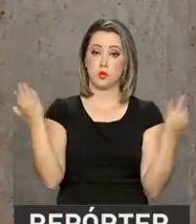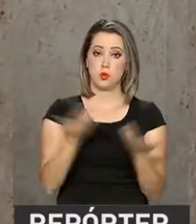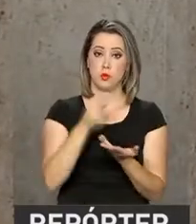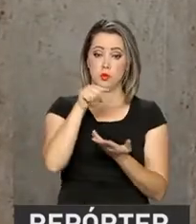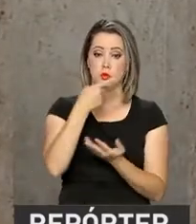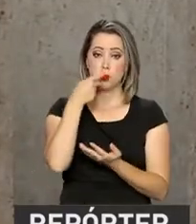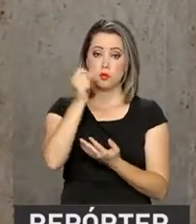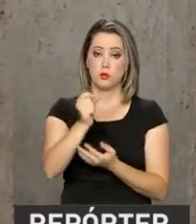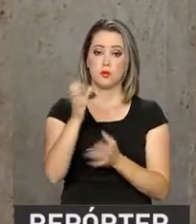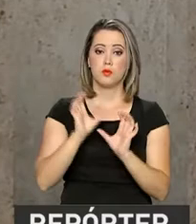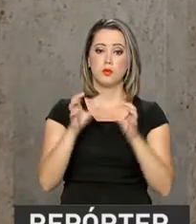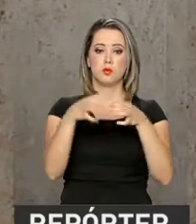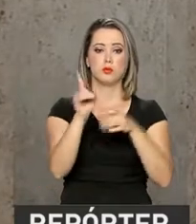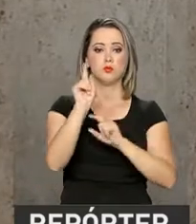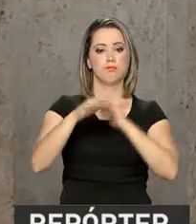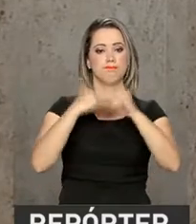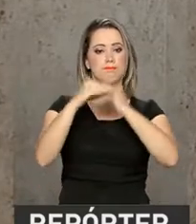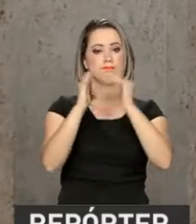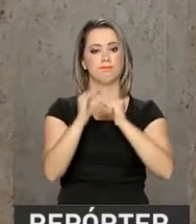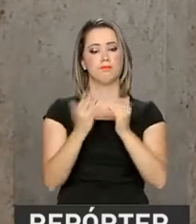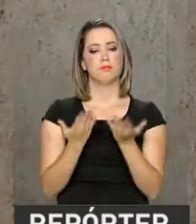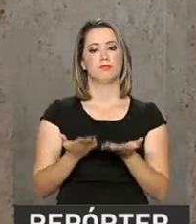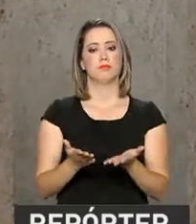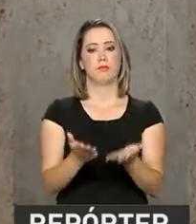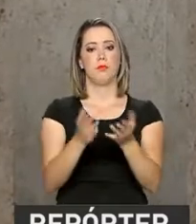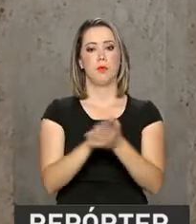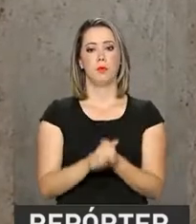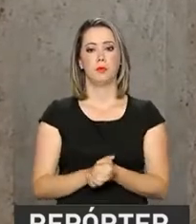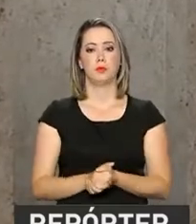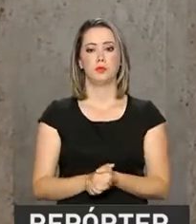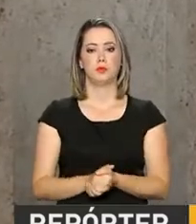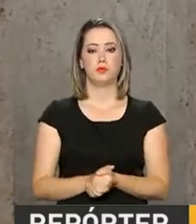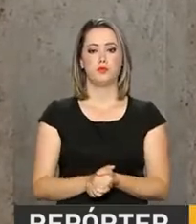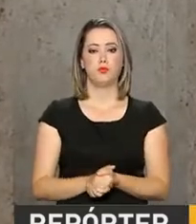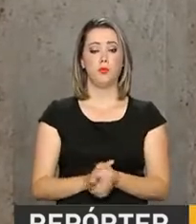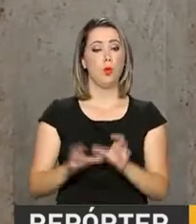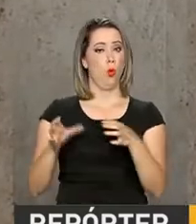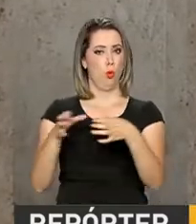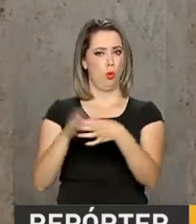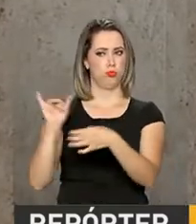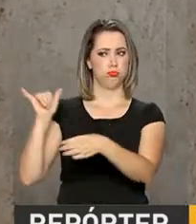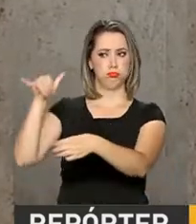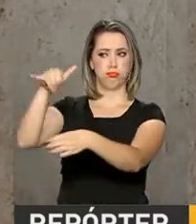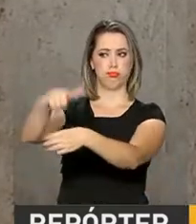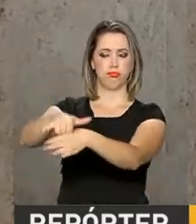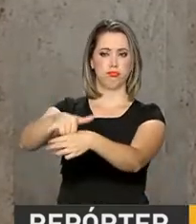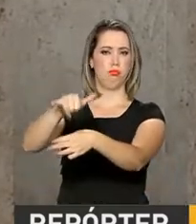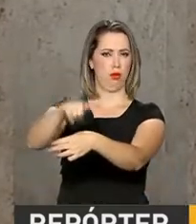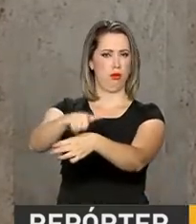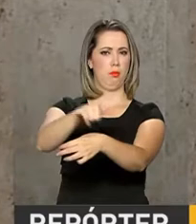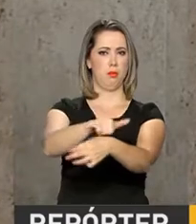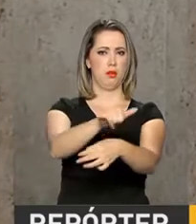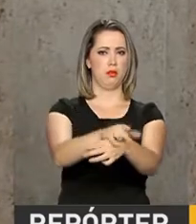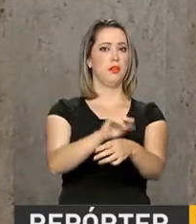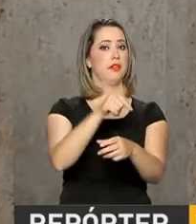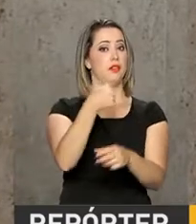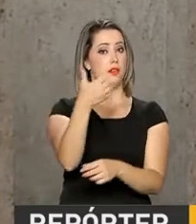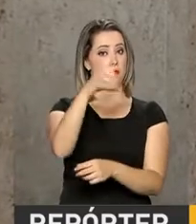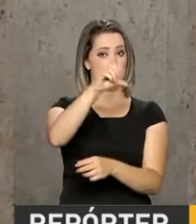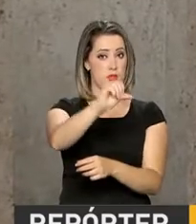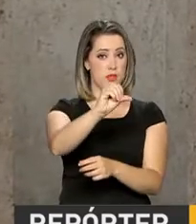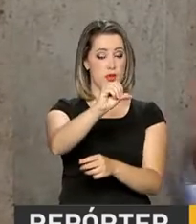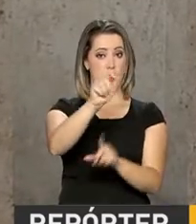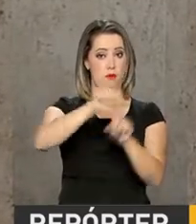e afirmou que o setor está em rota de crescimento. A aviação civil, depois de 19 meses de quedas sucessivas, né,